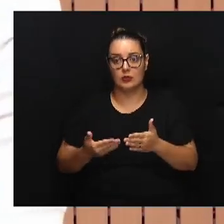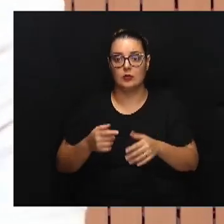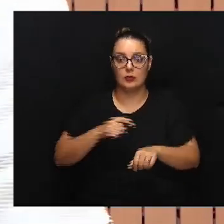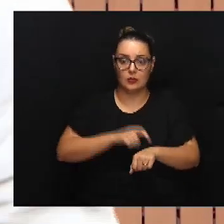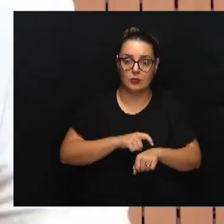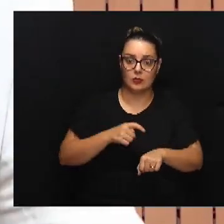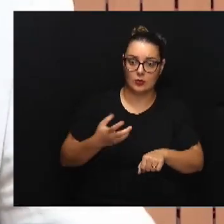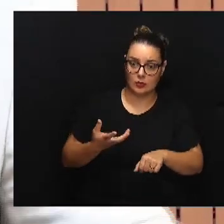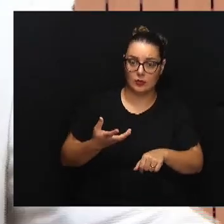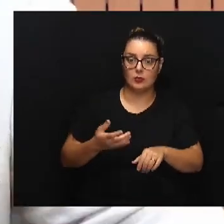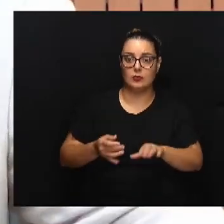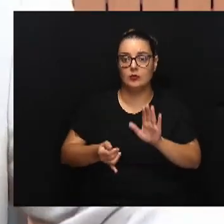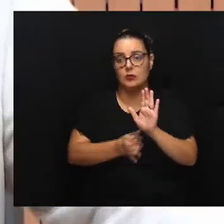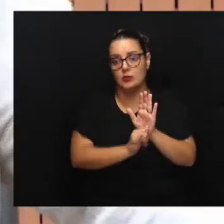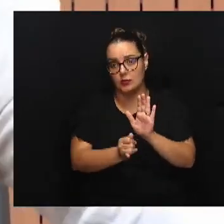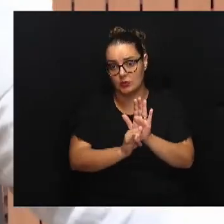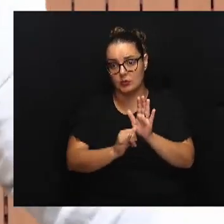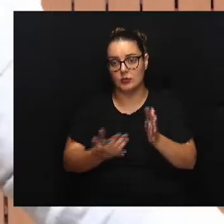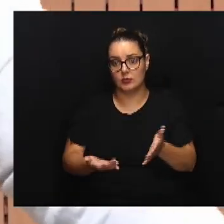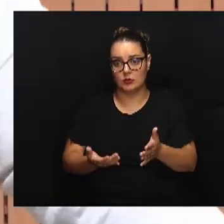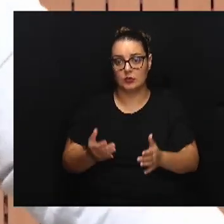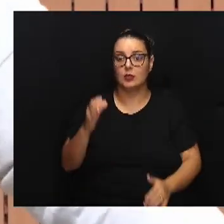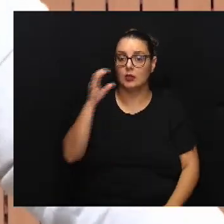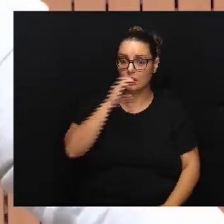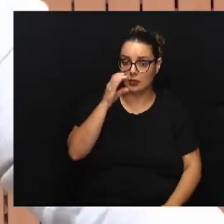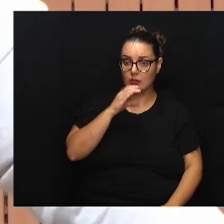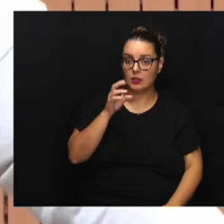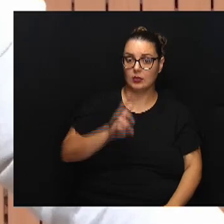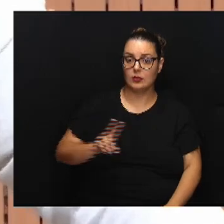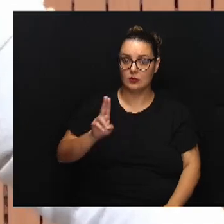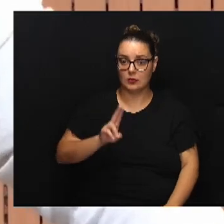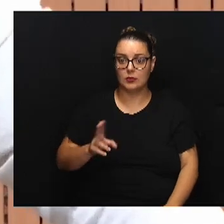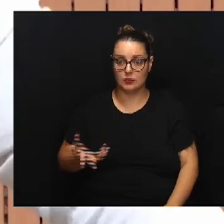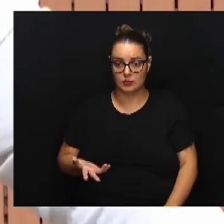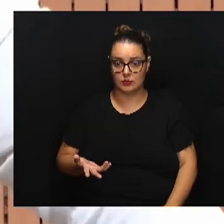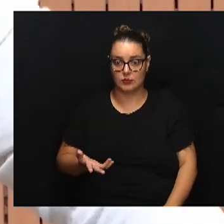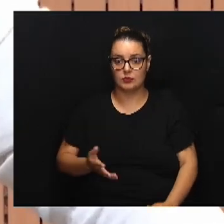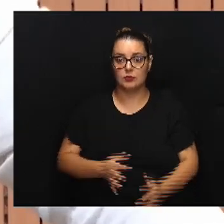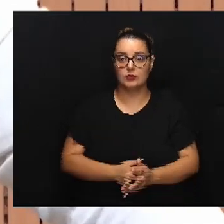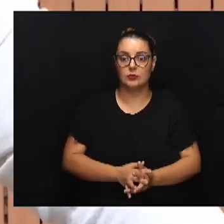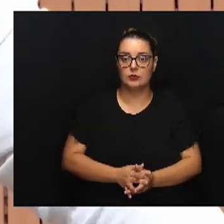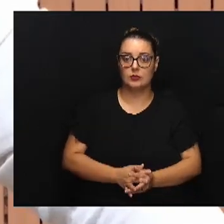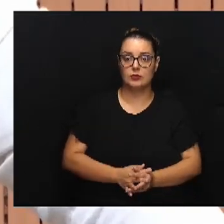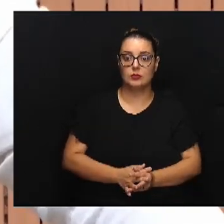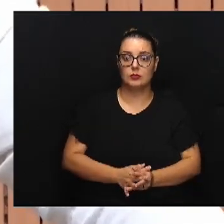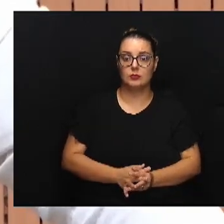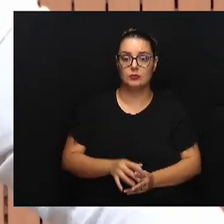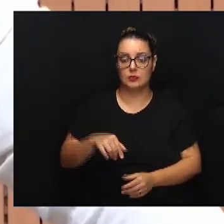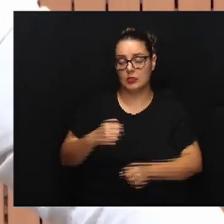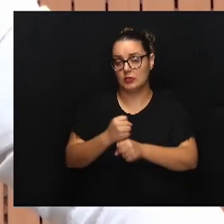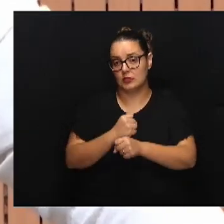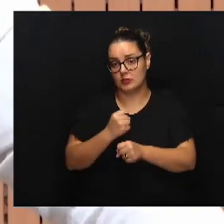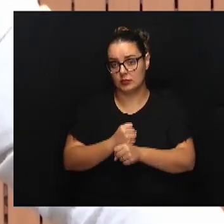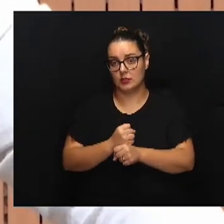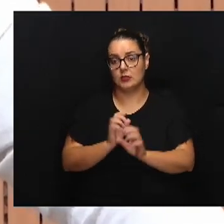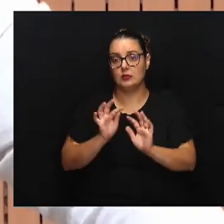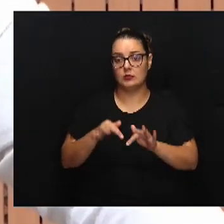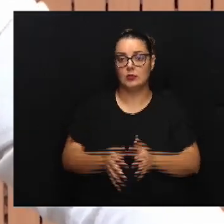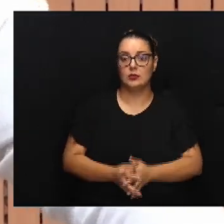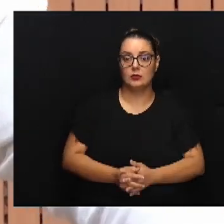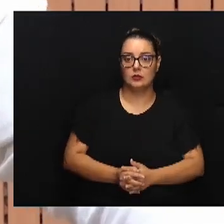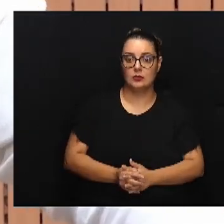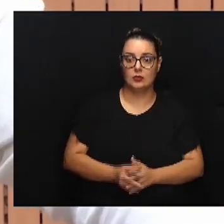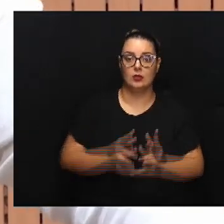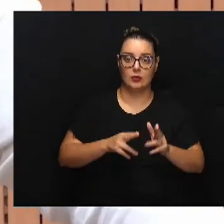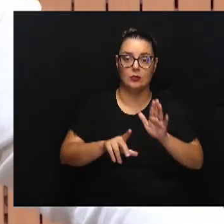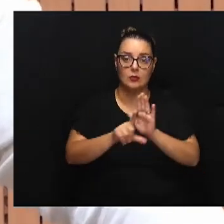de edital e brevemente de implementação, né? Para esse ano. E, para finalizar, como manda a Lei